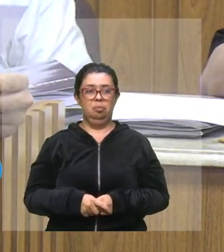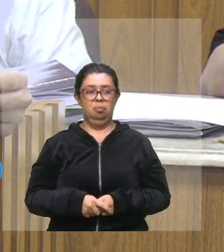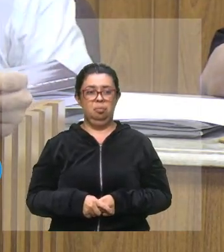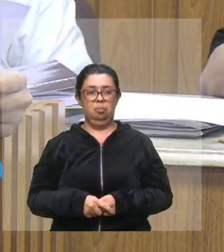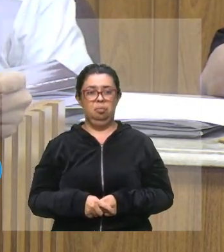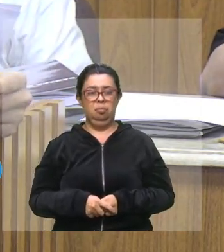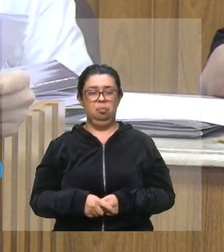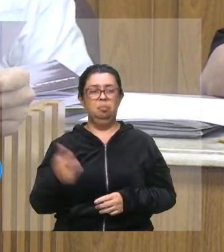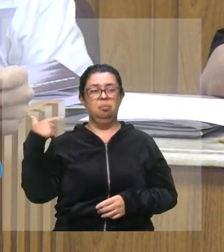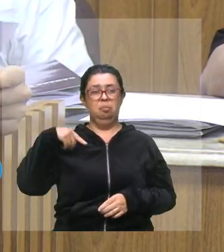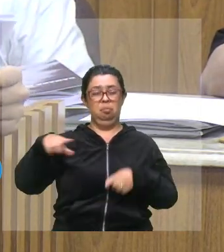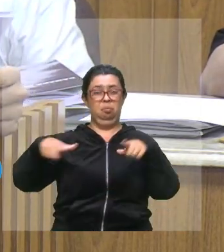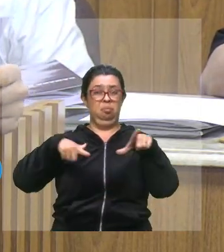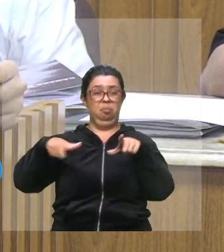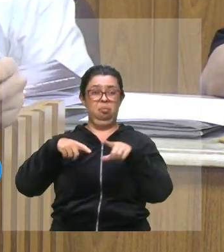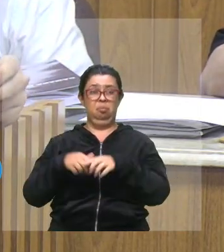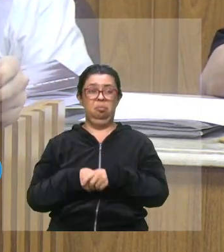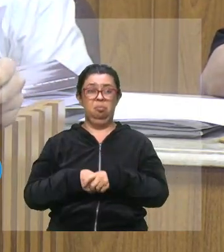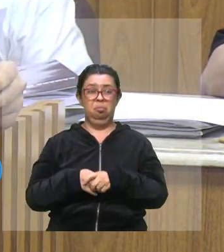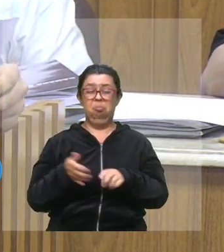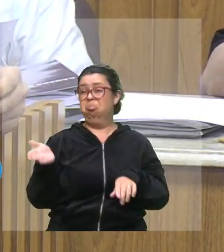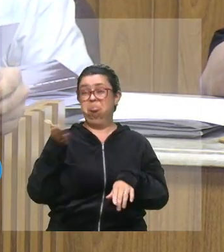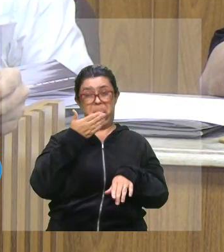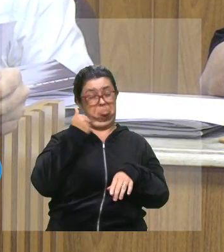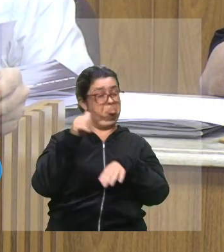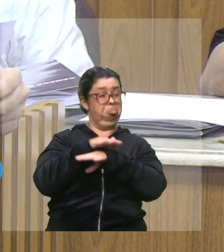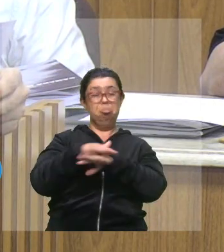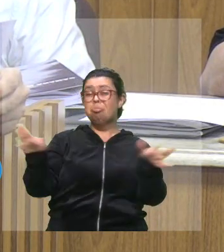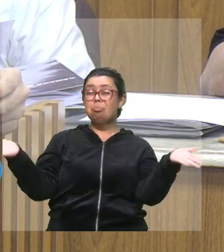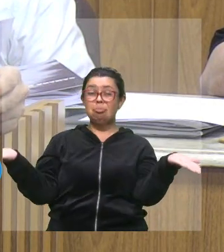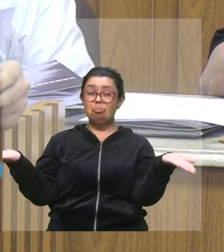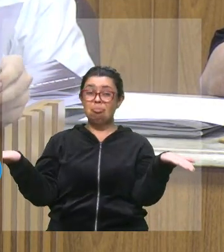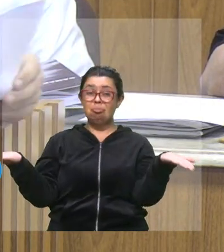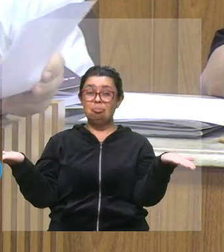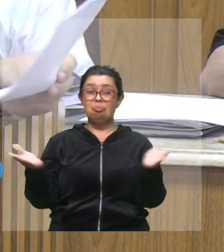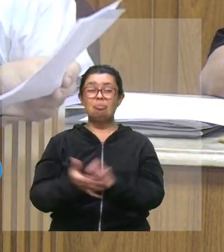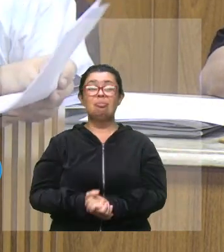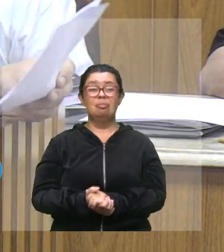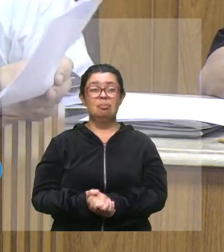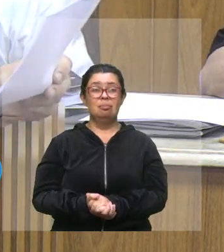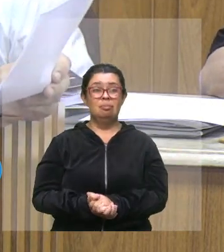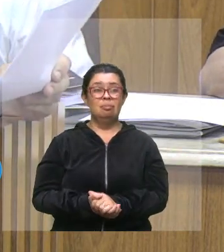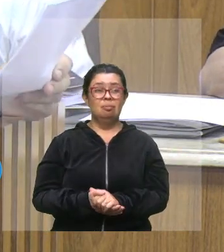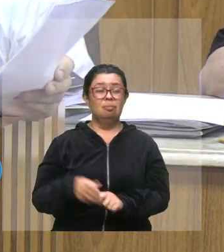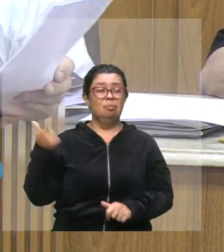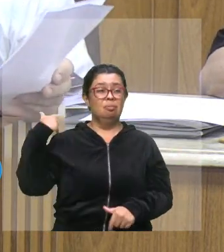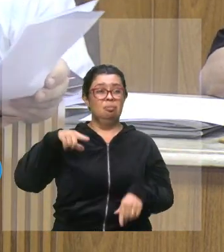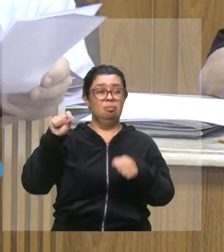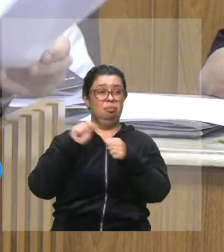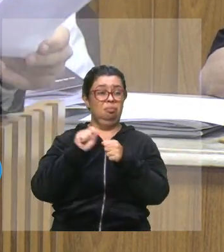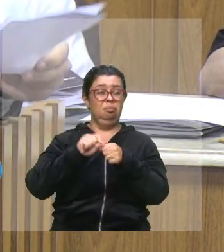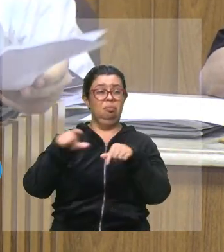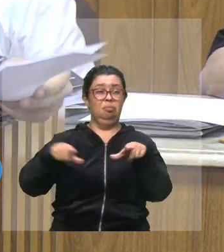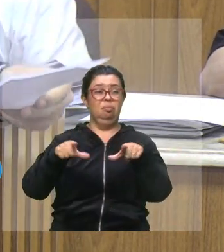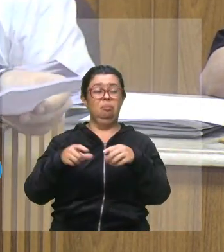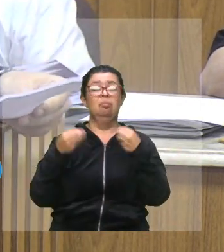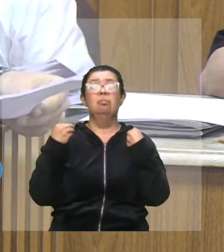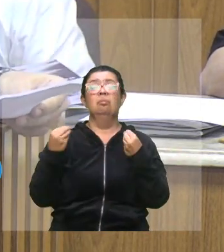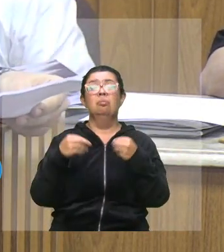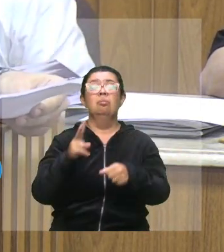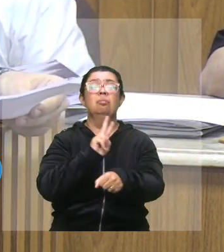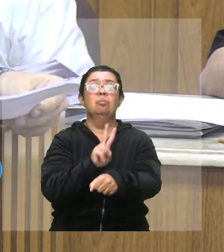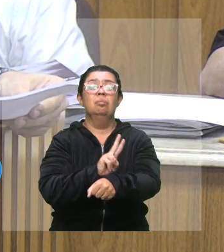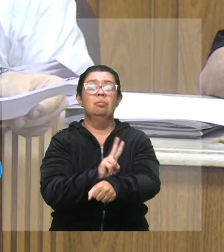seguir trabalhando assim, eu acho que é melhor fechar as portas. E a gente segue fazendo o nosso trabalho, porque como é que a gente vai